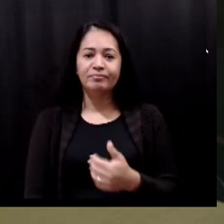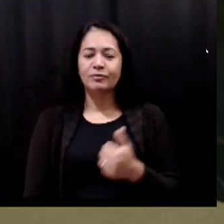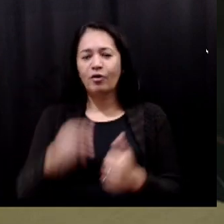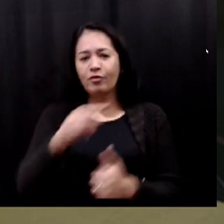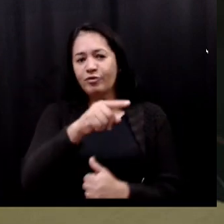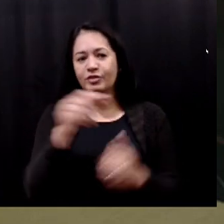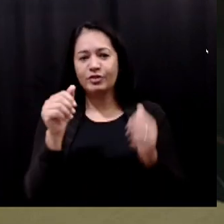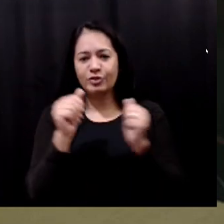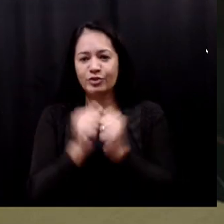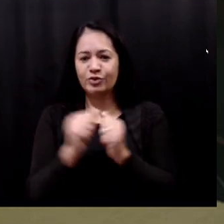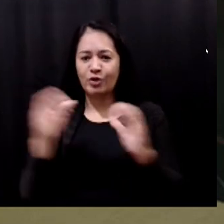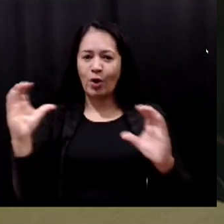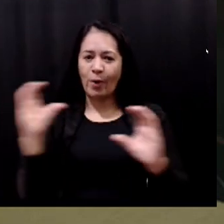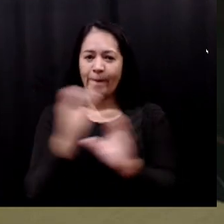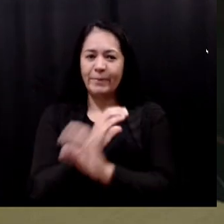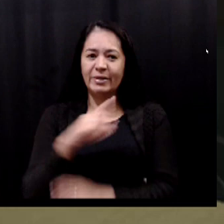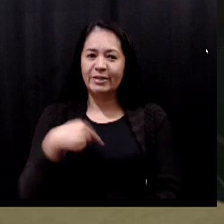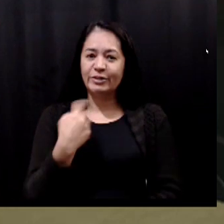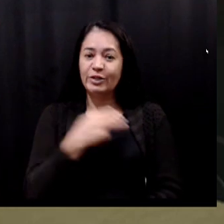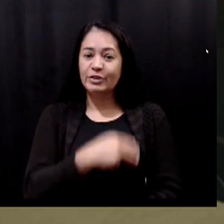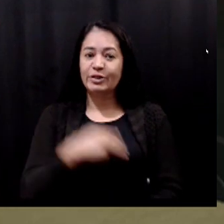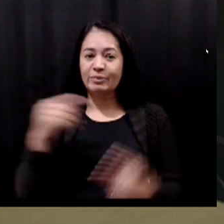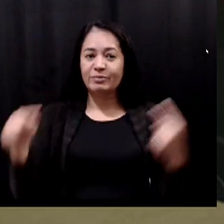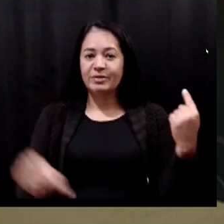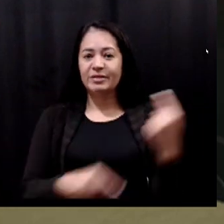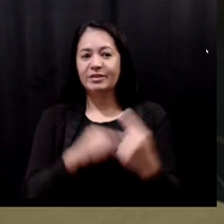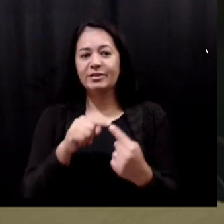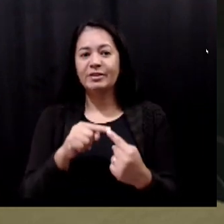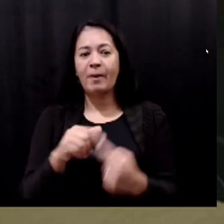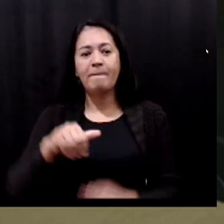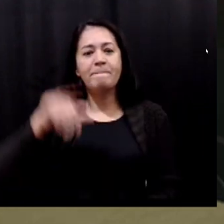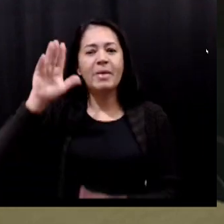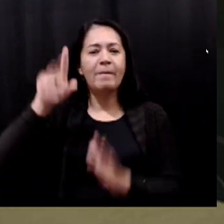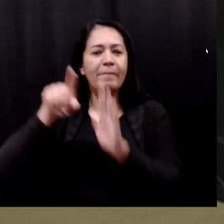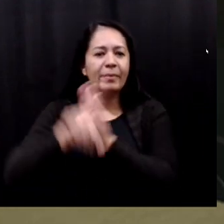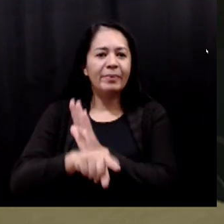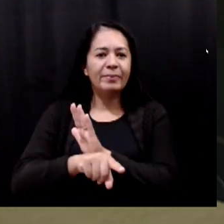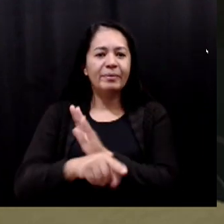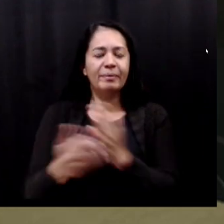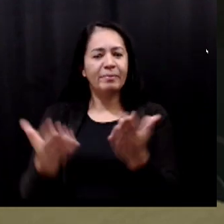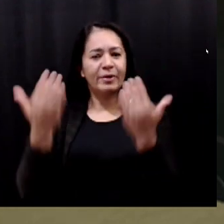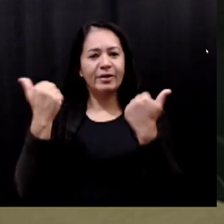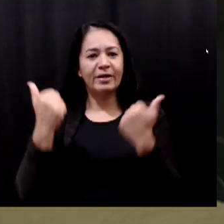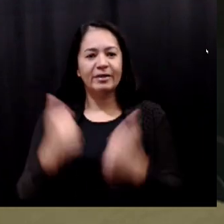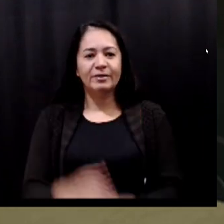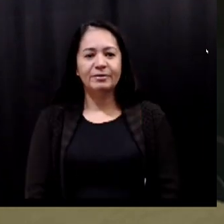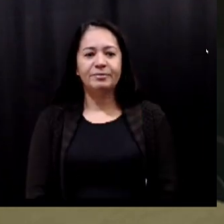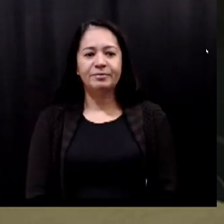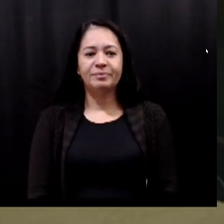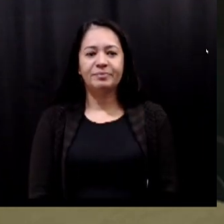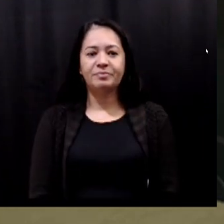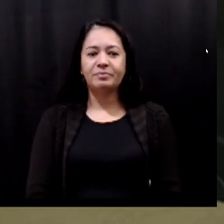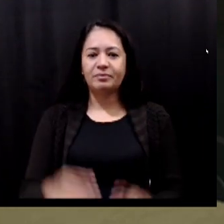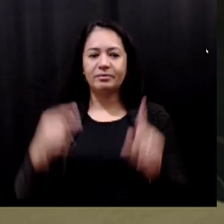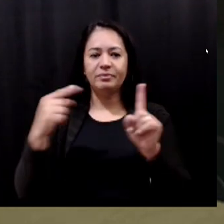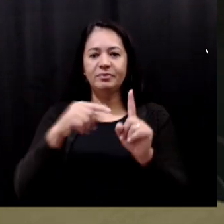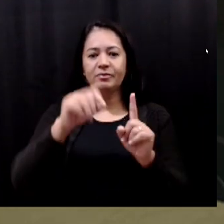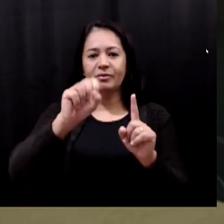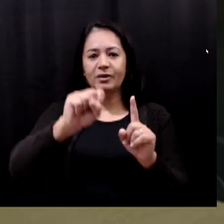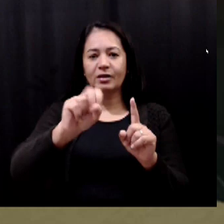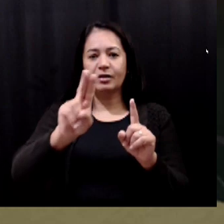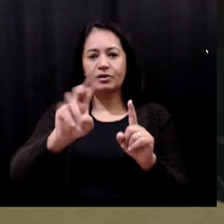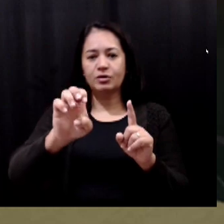missão de informar. Pode colocar mais uma pergunta, produção? Vamos lá. Quem está com a gente? A Suelen, do Jardim